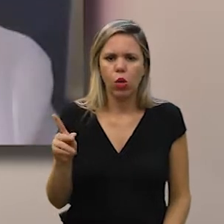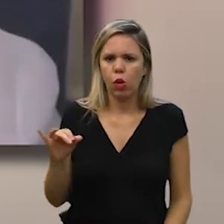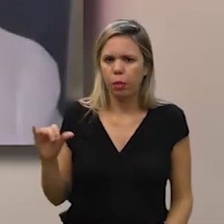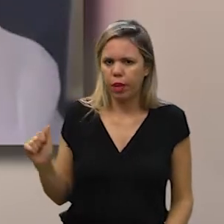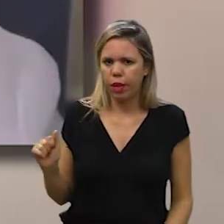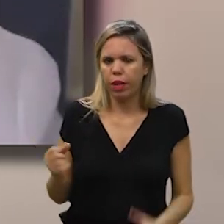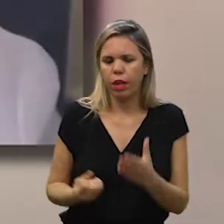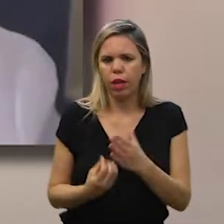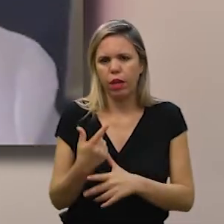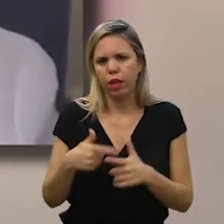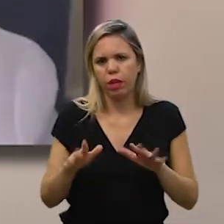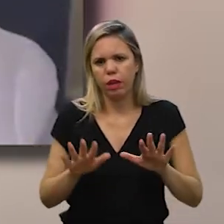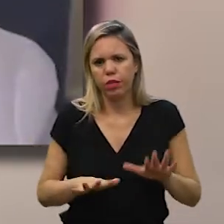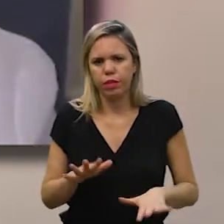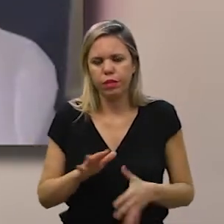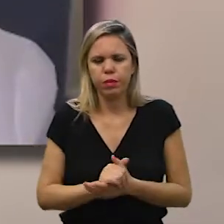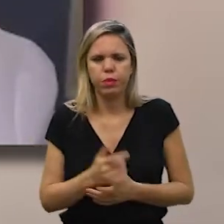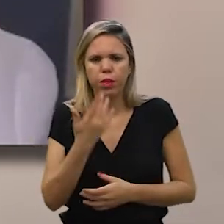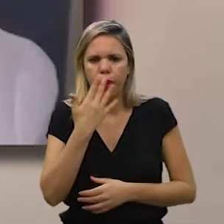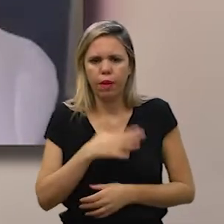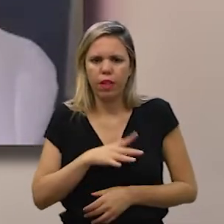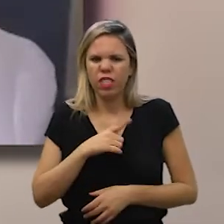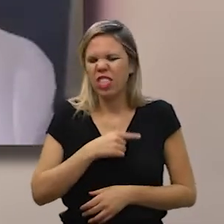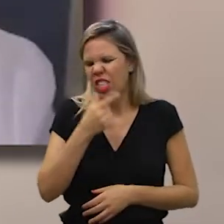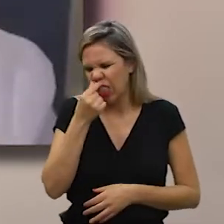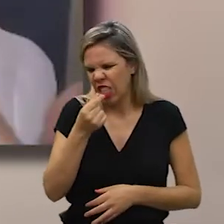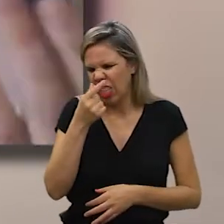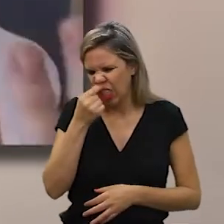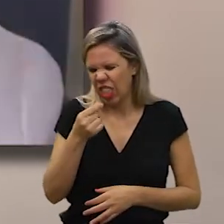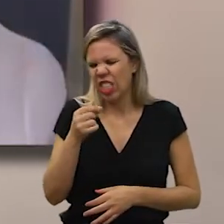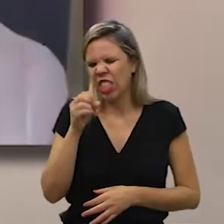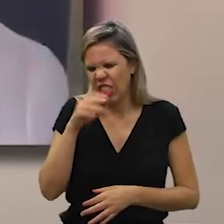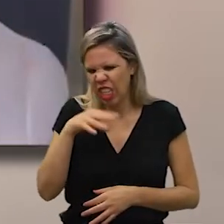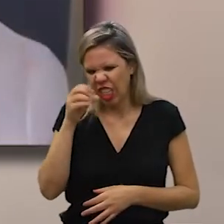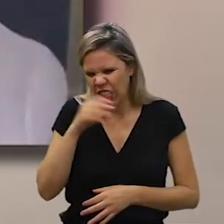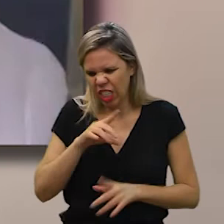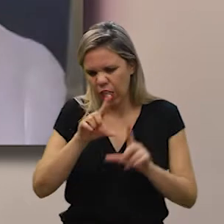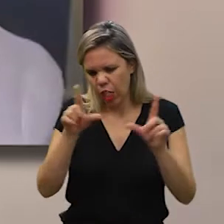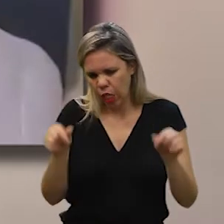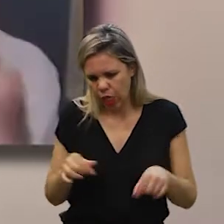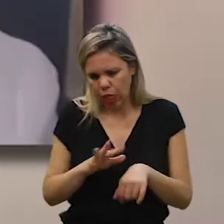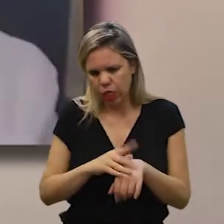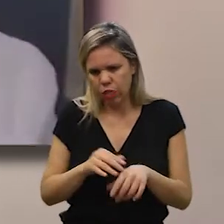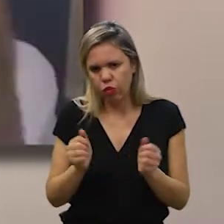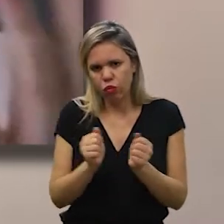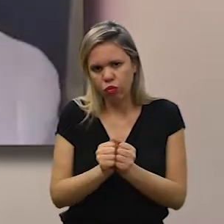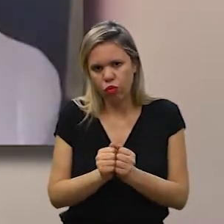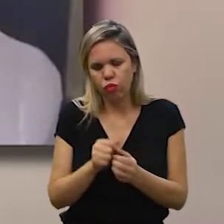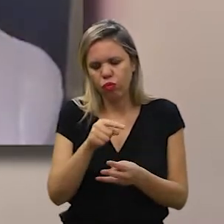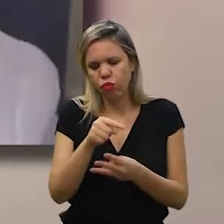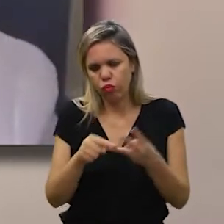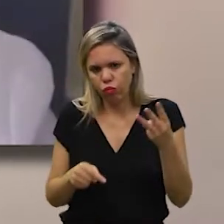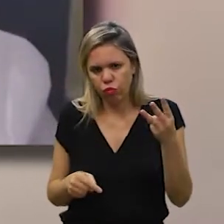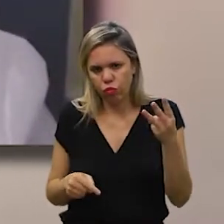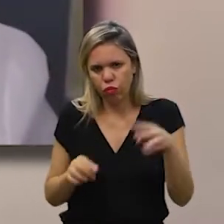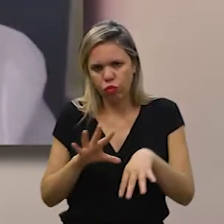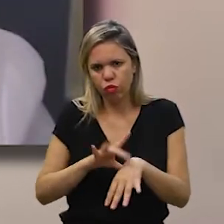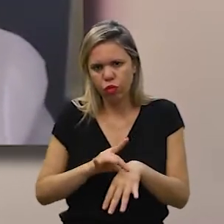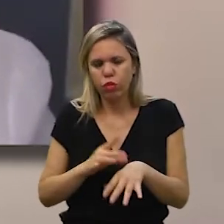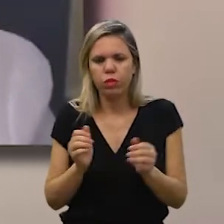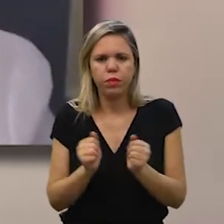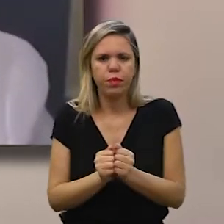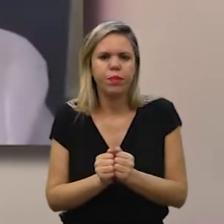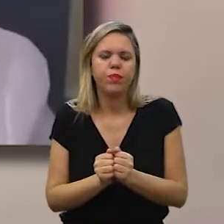que normalmente vem quando tem a criança rinite e tem a asma junto. Normalmente vem essas três